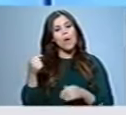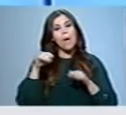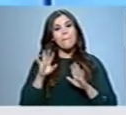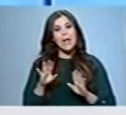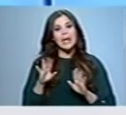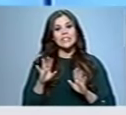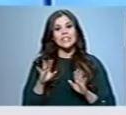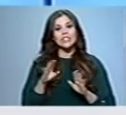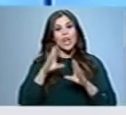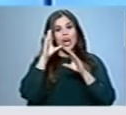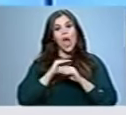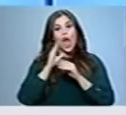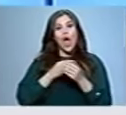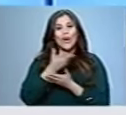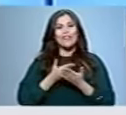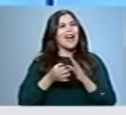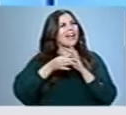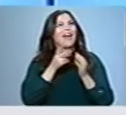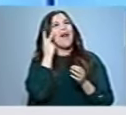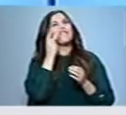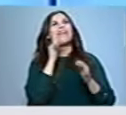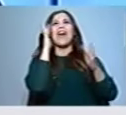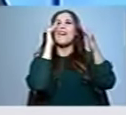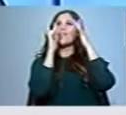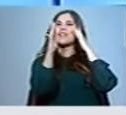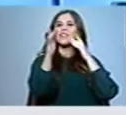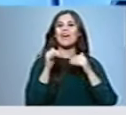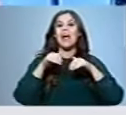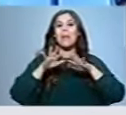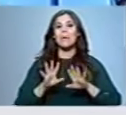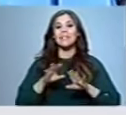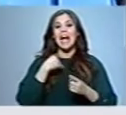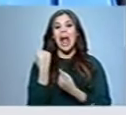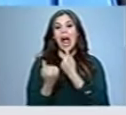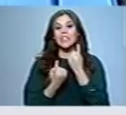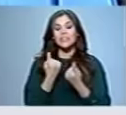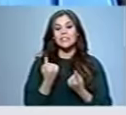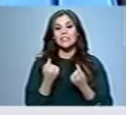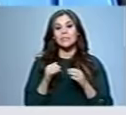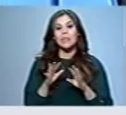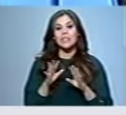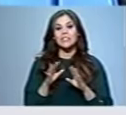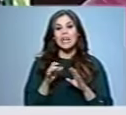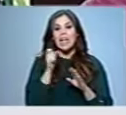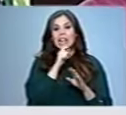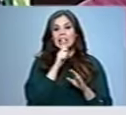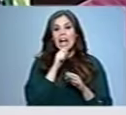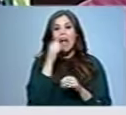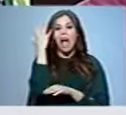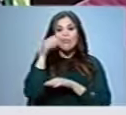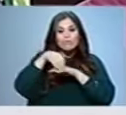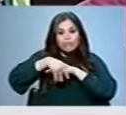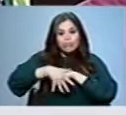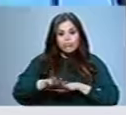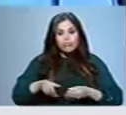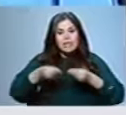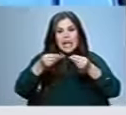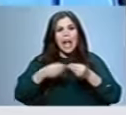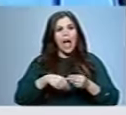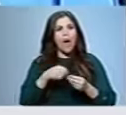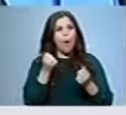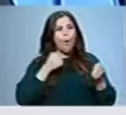café que ficámos a conversar sobre a vida, a filosofar. Mas pronto, isto para ver às vezes as nossas... Mas deste raízes ao gorila ou fugiste mesmo? Dei raízes e ele começou a ver Deus